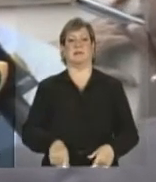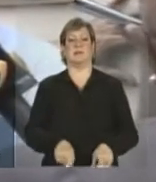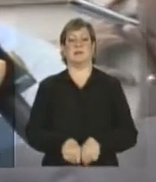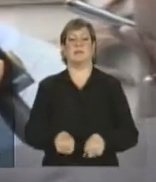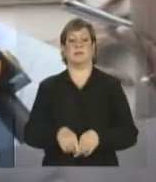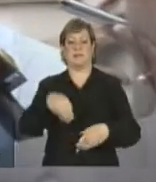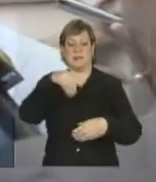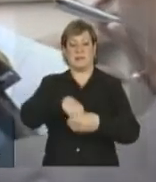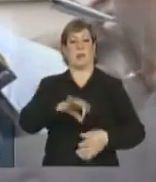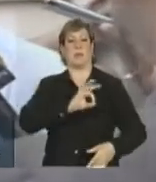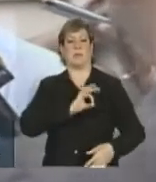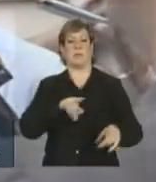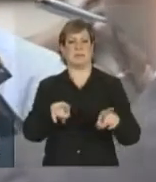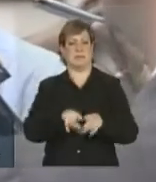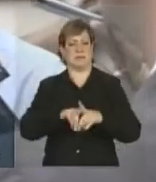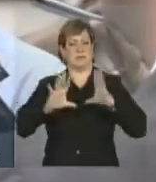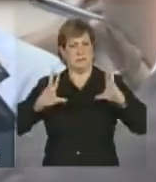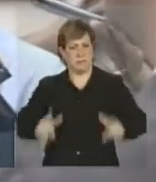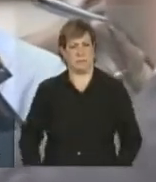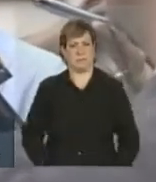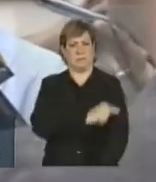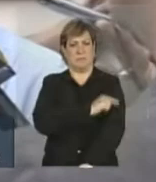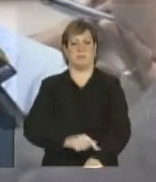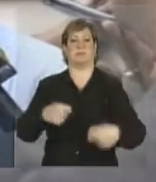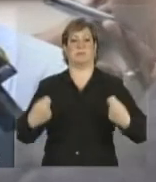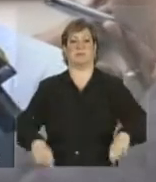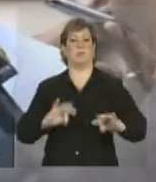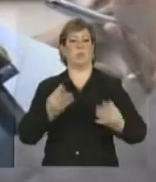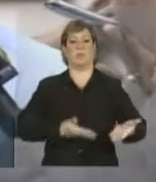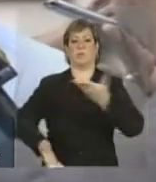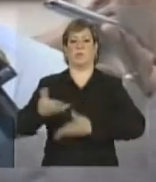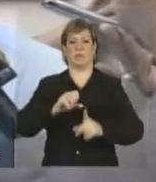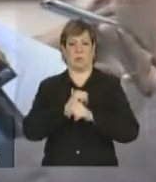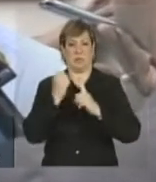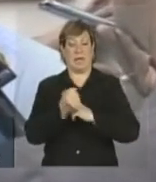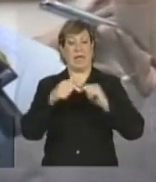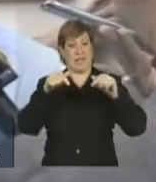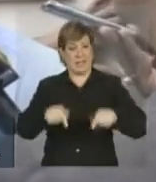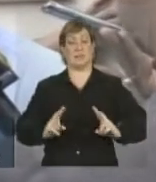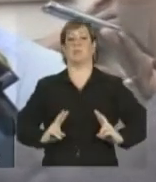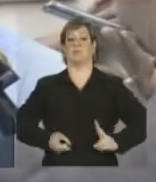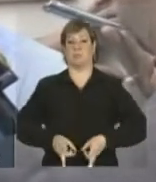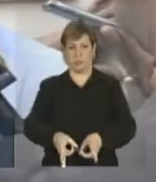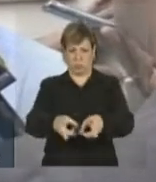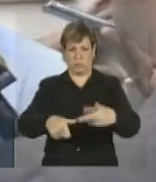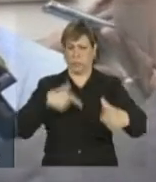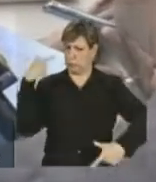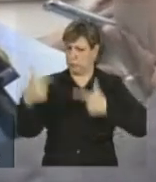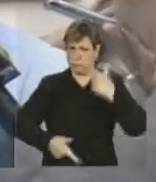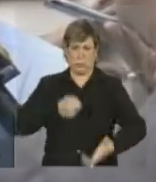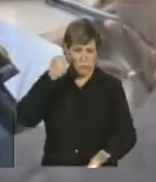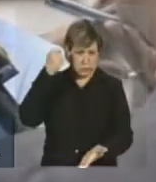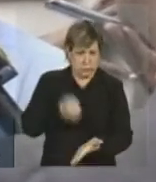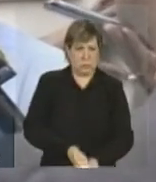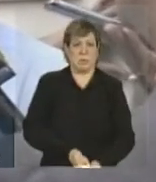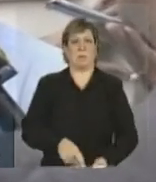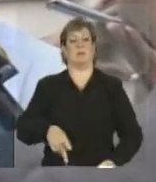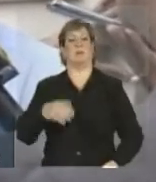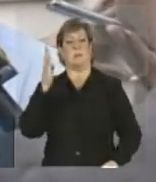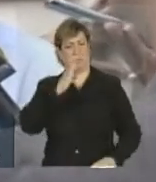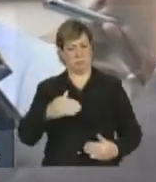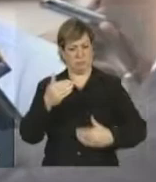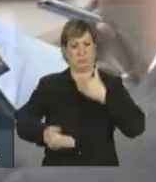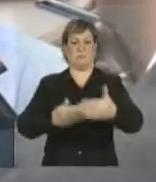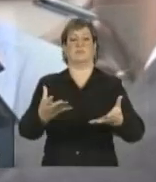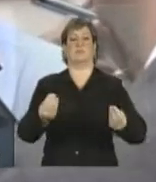policial e em todas as relações sociais. Então esse será mantido um combate implacável que o país vem avançando